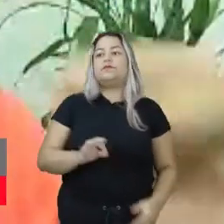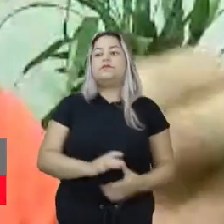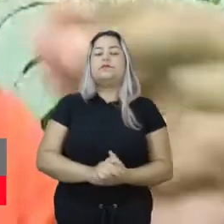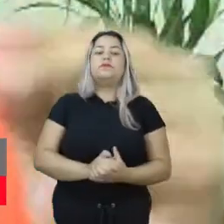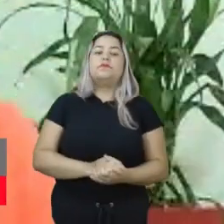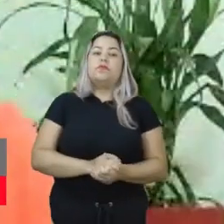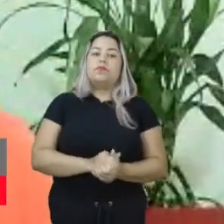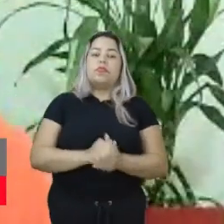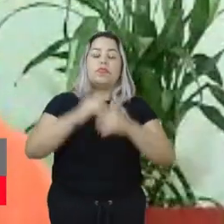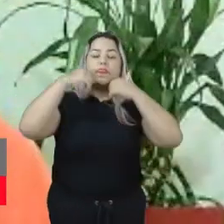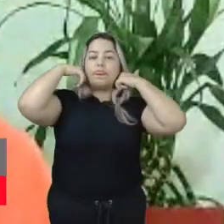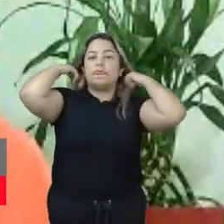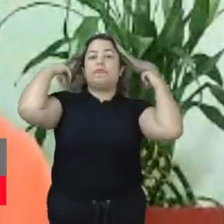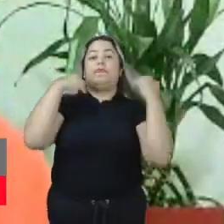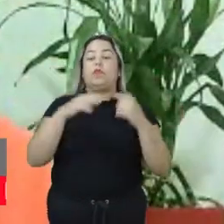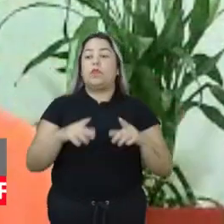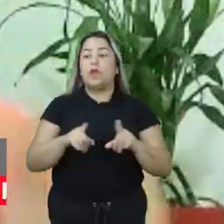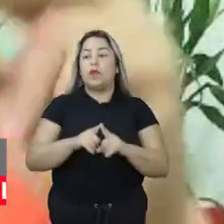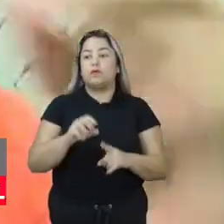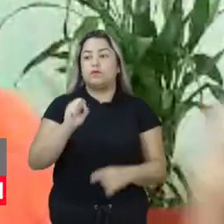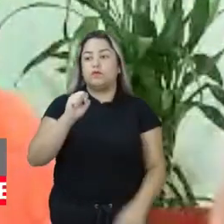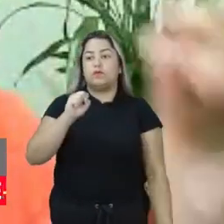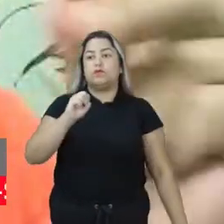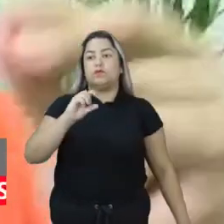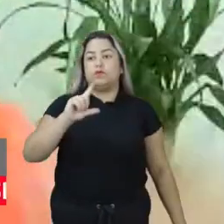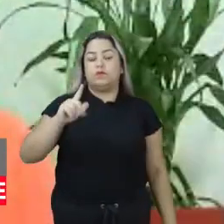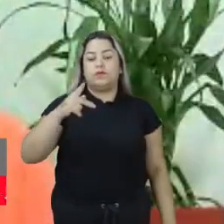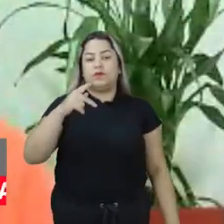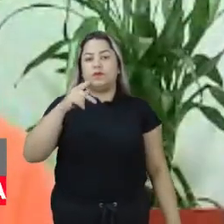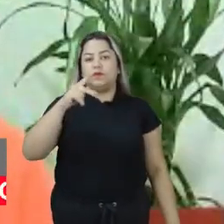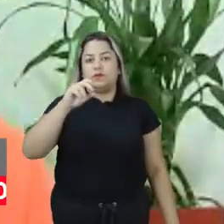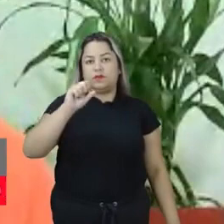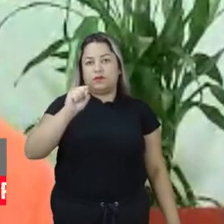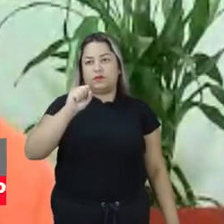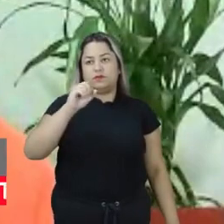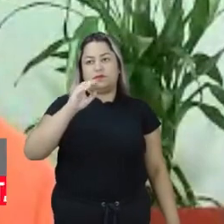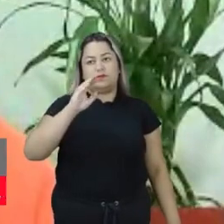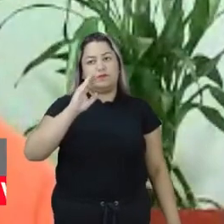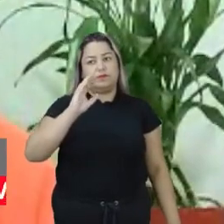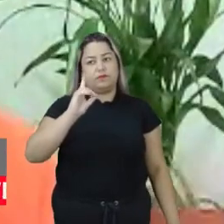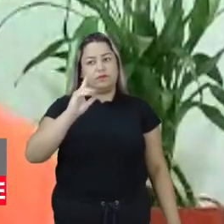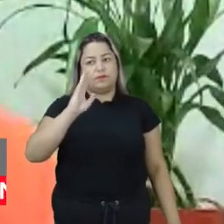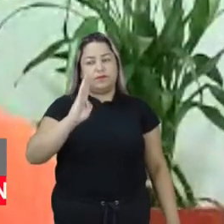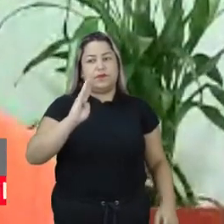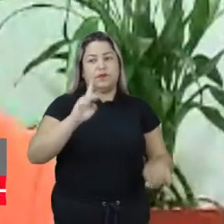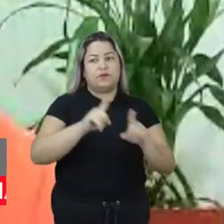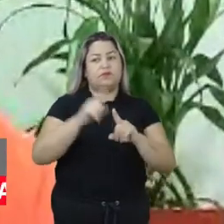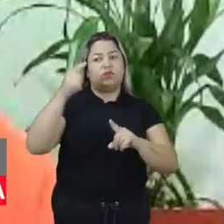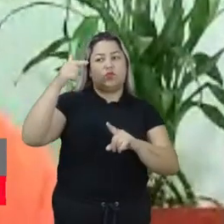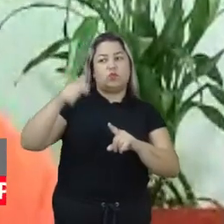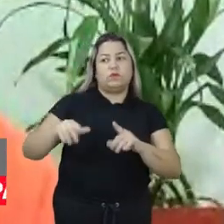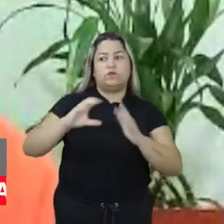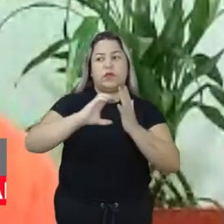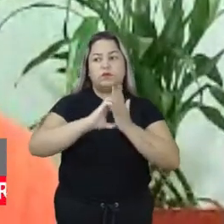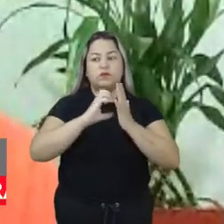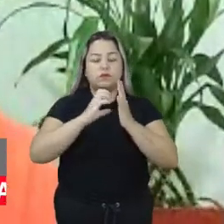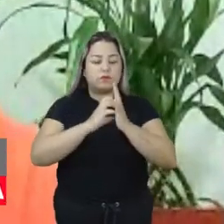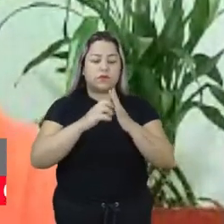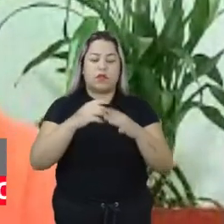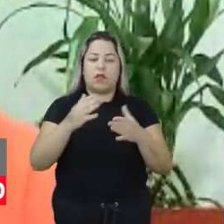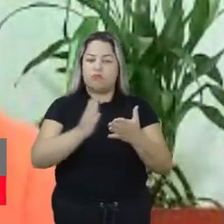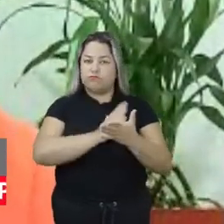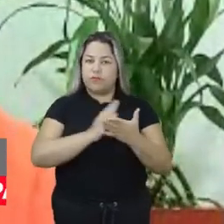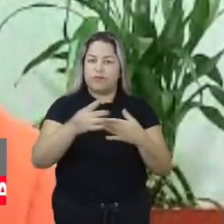o da Rede, do PSOL, né, o do PSB e do PDT. Em alguns casos, tem outros partidos que participam também em alguma